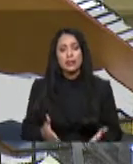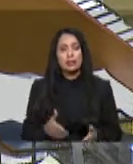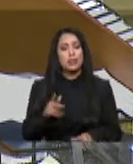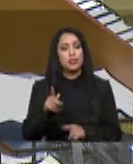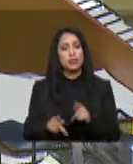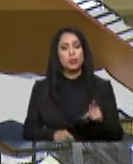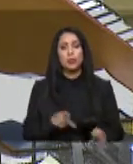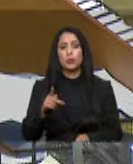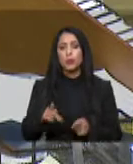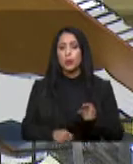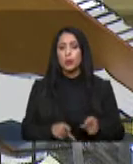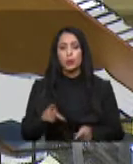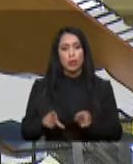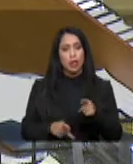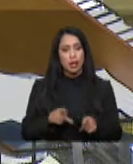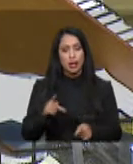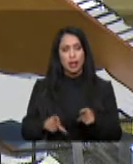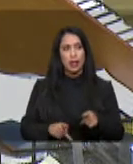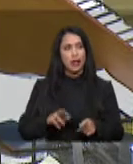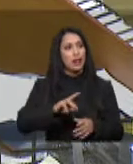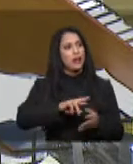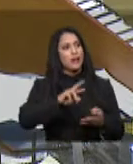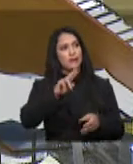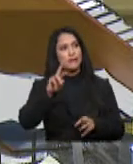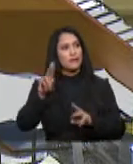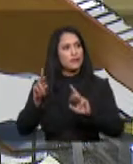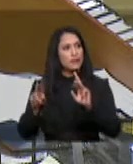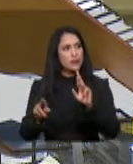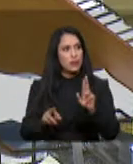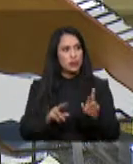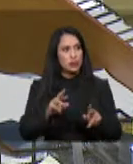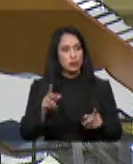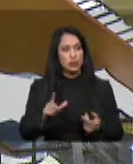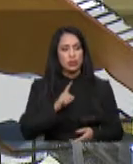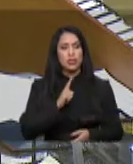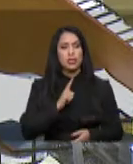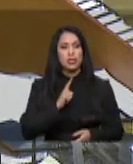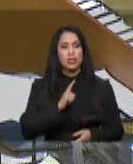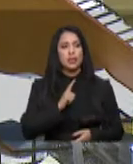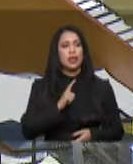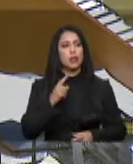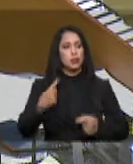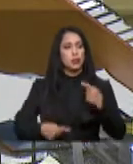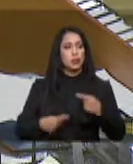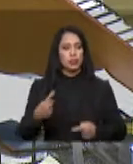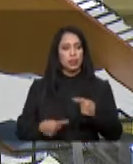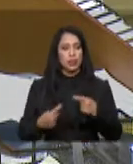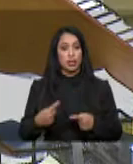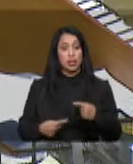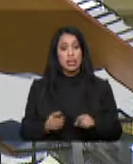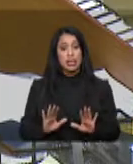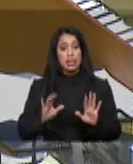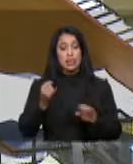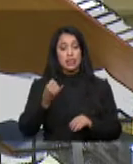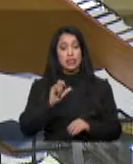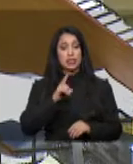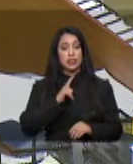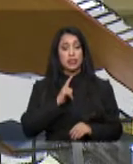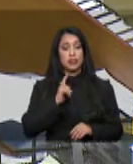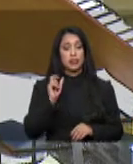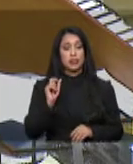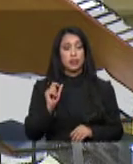popular, quiçá majoritária, em vários conselhos que formulam e gerem políticas públicas. Caso se considere que, uma